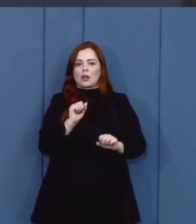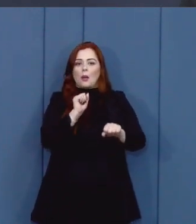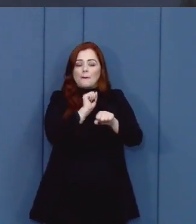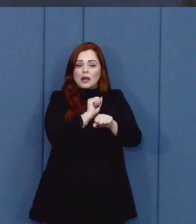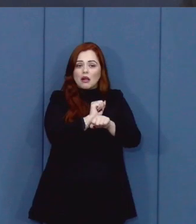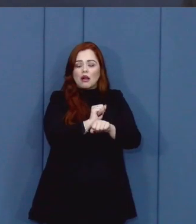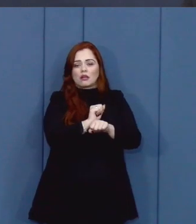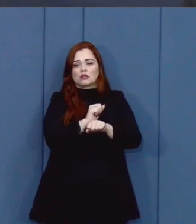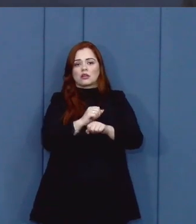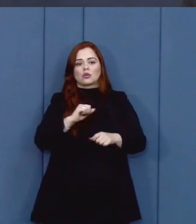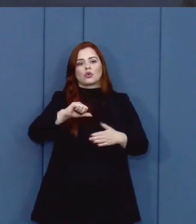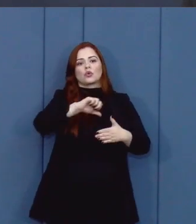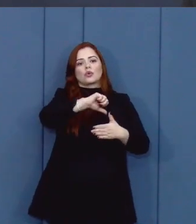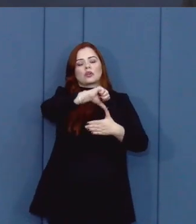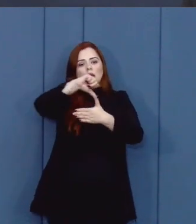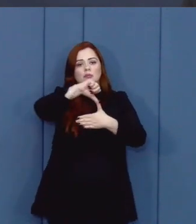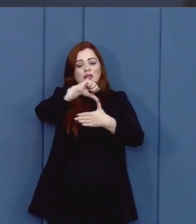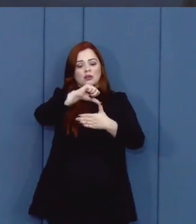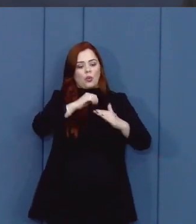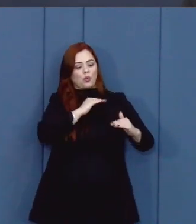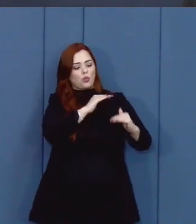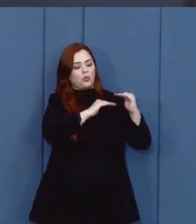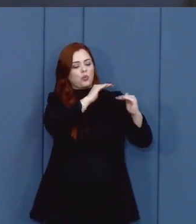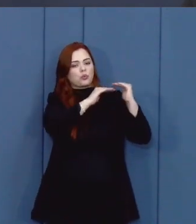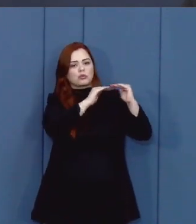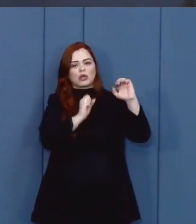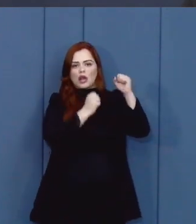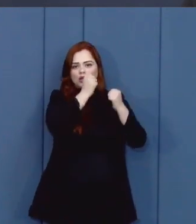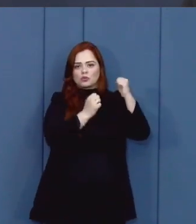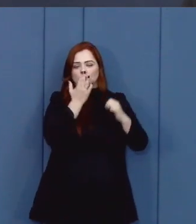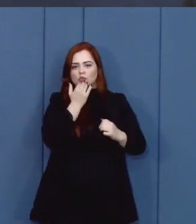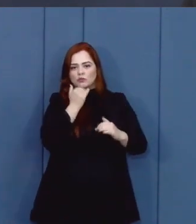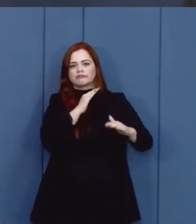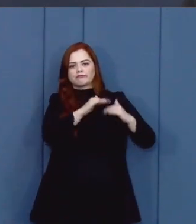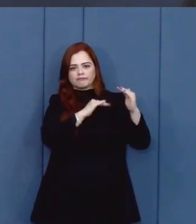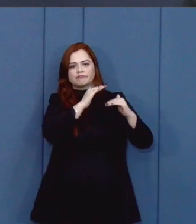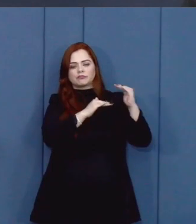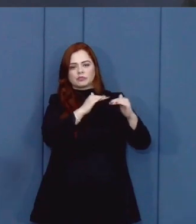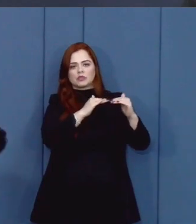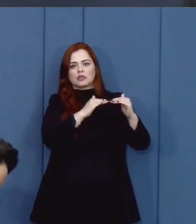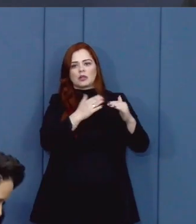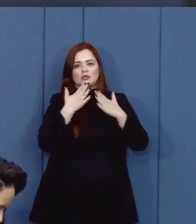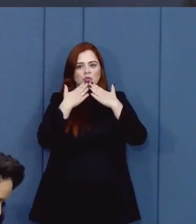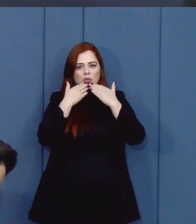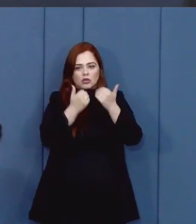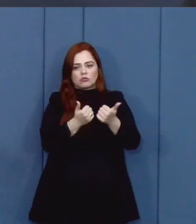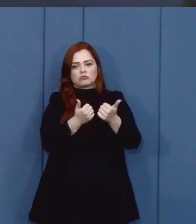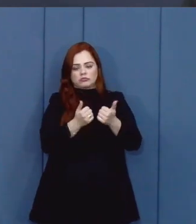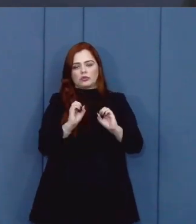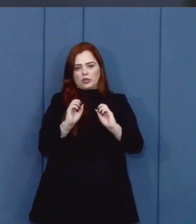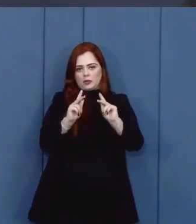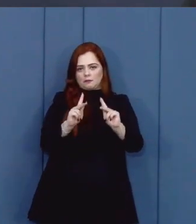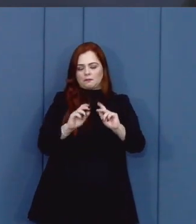para que a América do Sul se desenvolva, a indústria alimentar da América do Sul se desenvolva de melhor maneira.